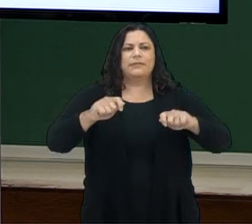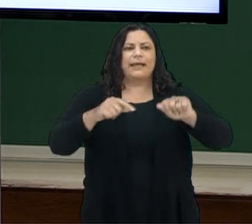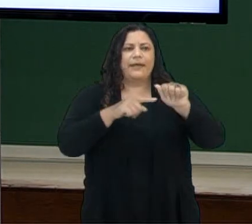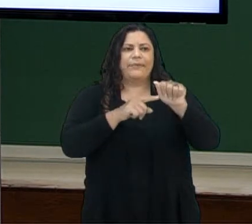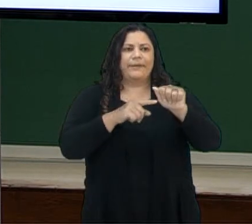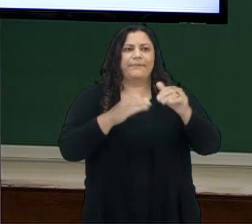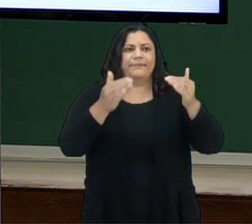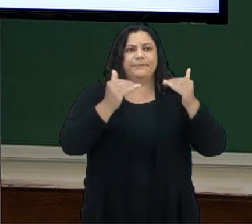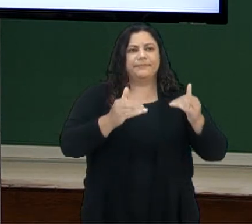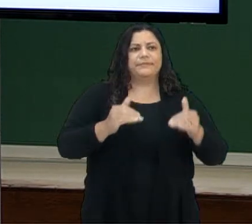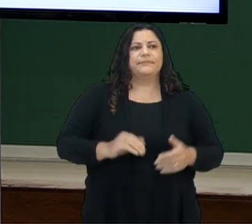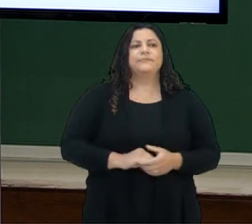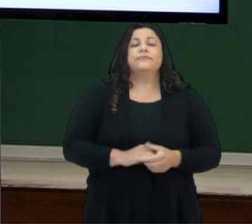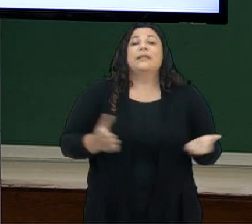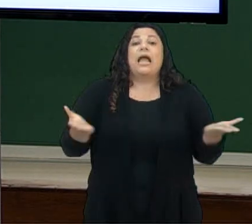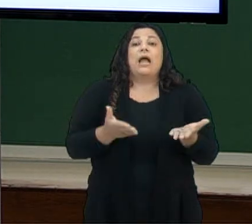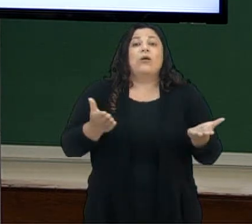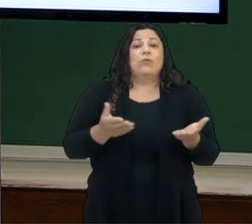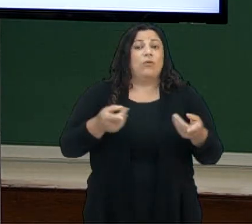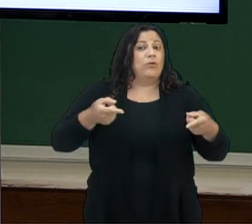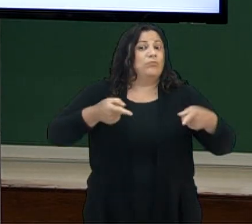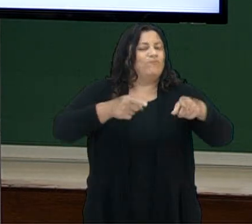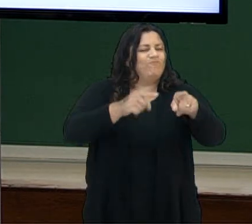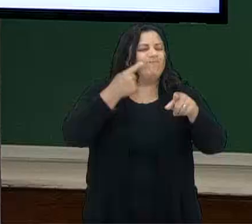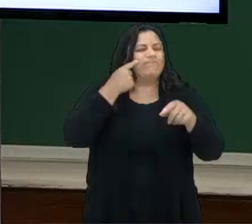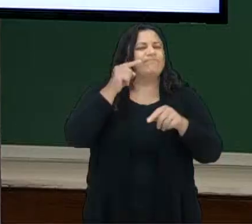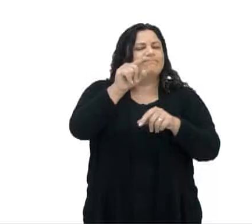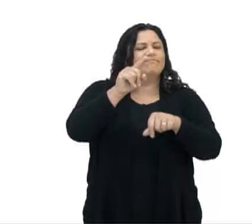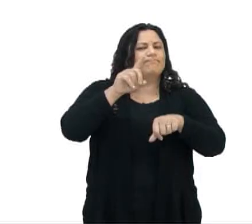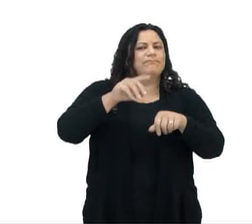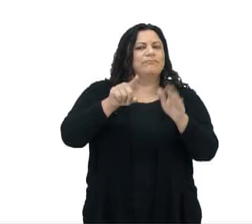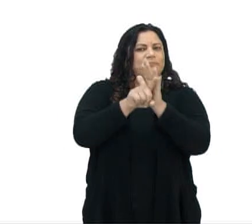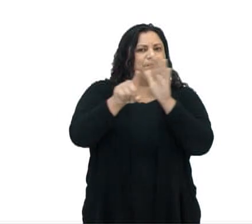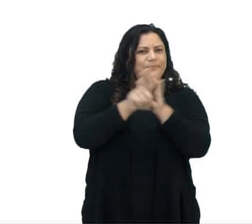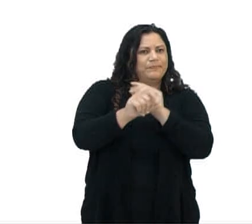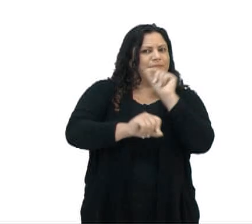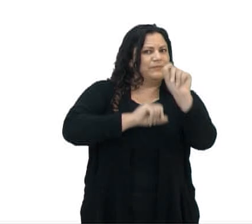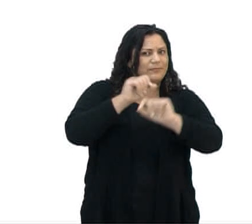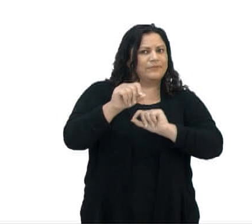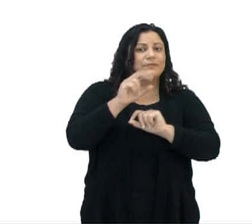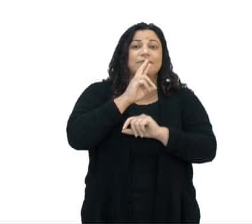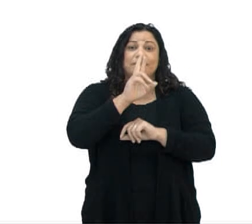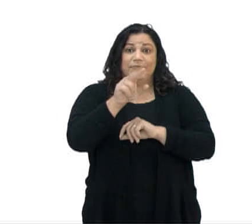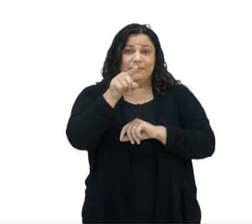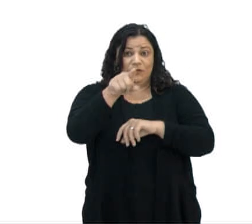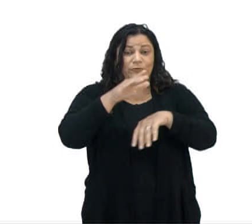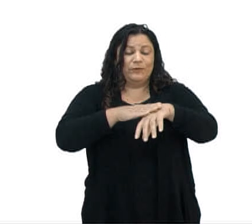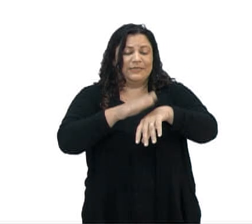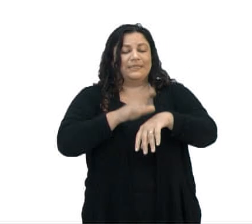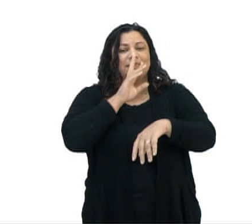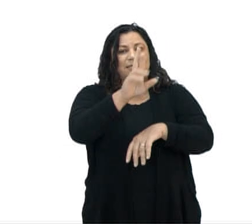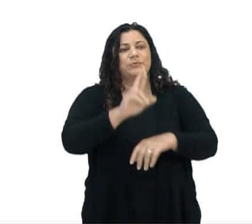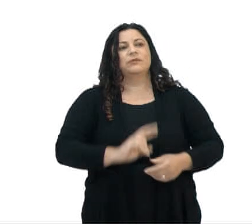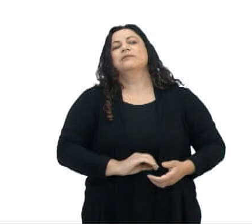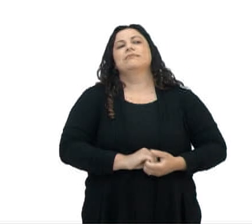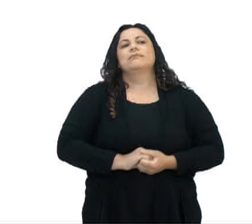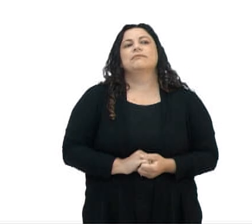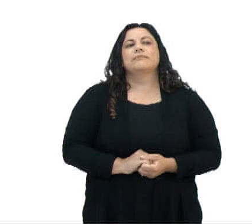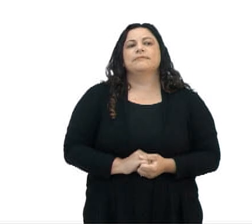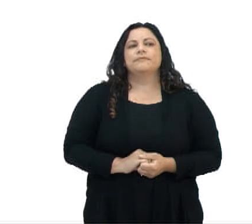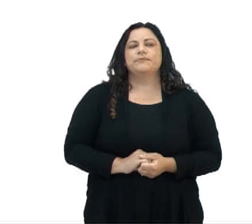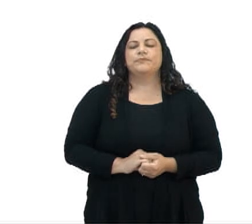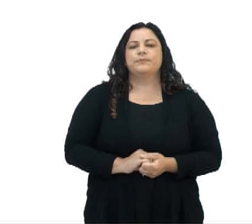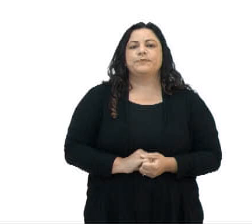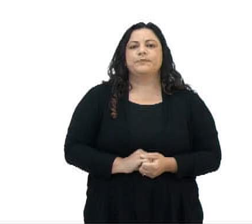altura dos triângulos. Bom, então eu vou deixar aqui para vocês fazerem um desafio, beleza? Esse desafio diz o seguinte: